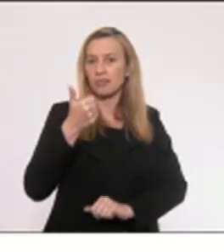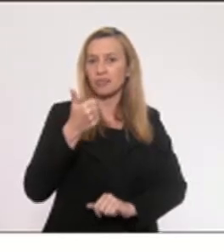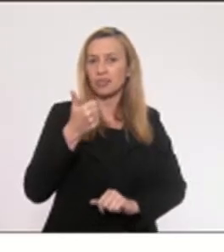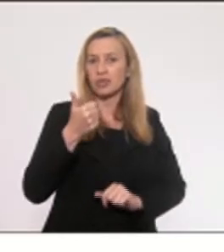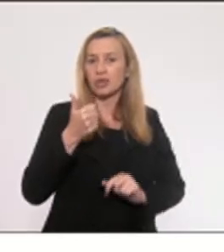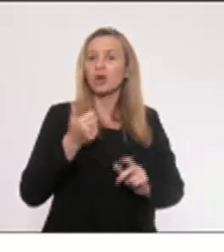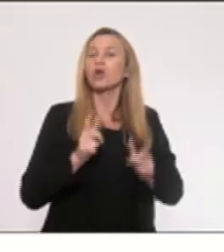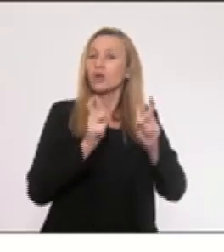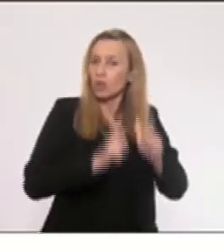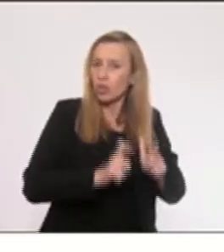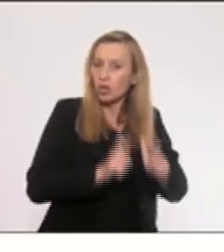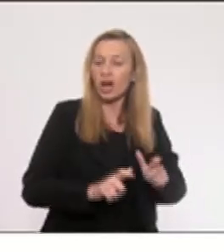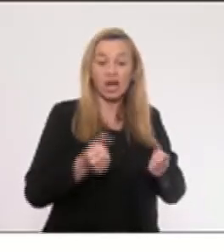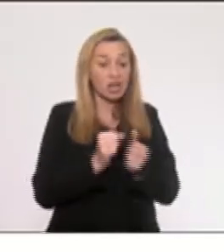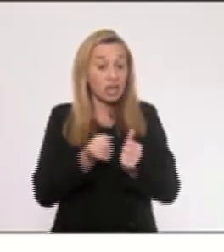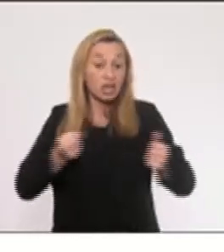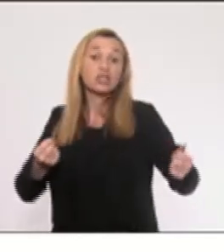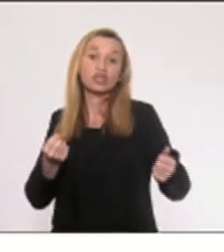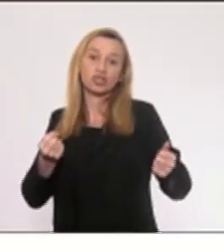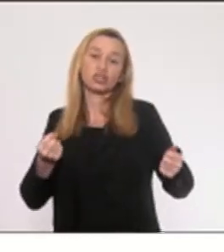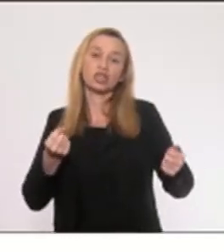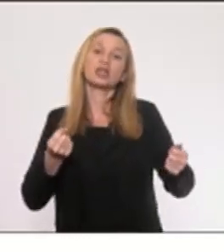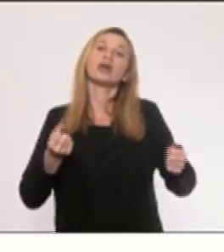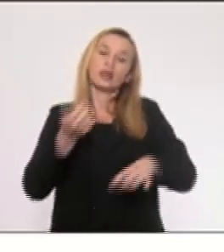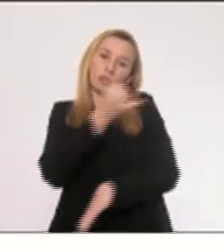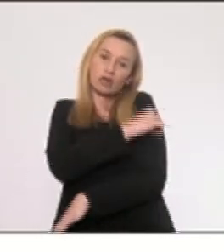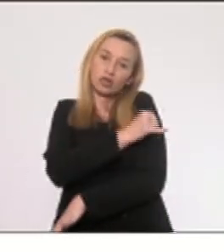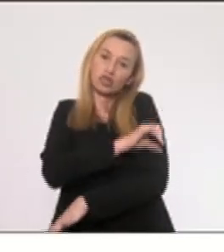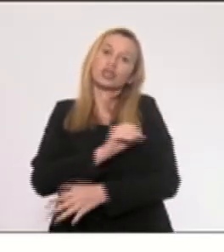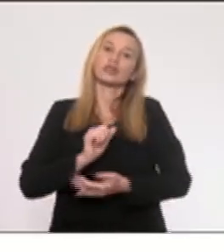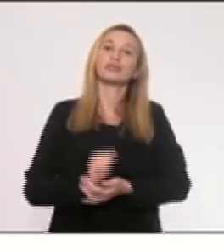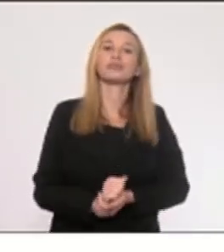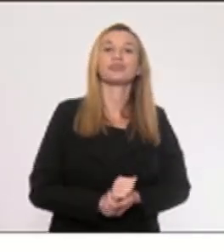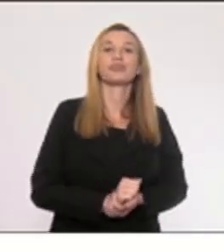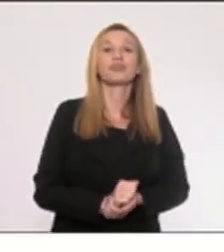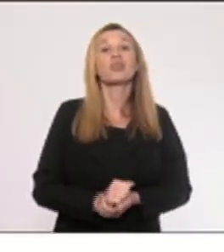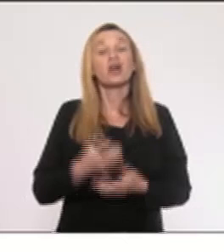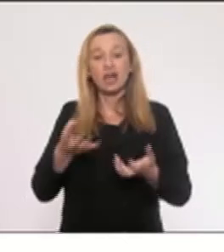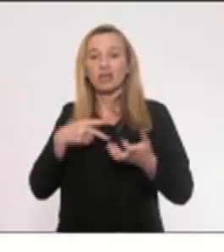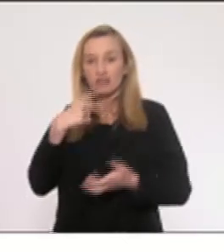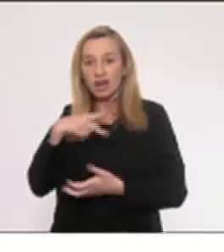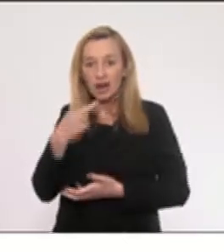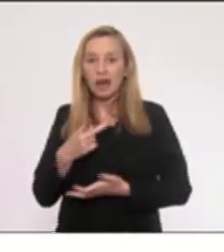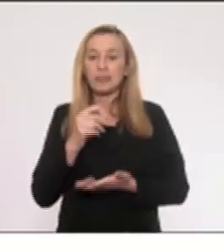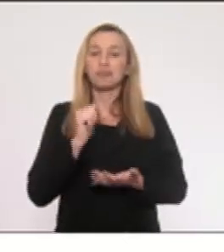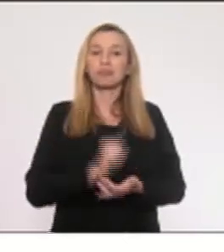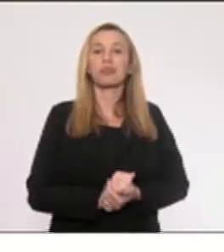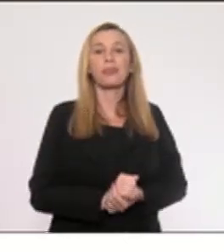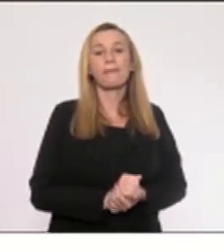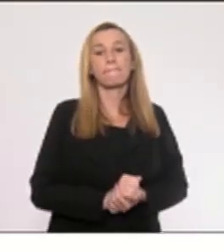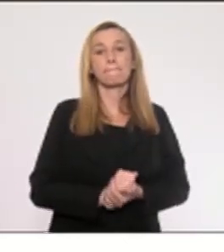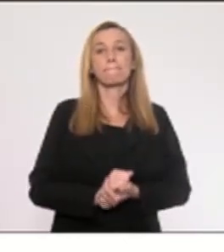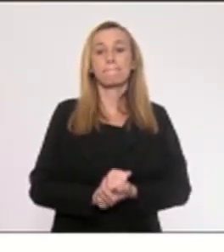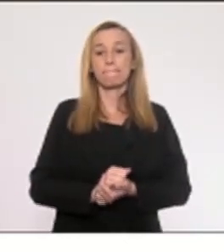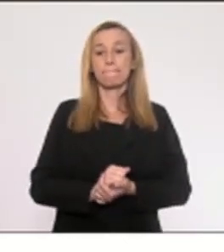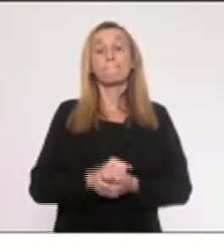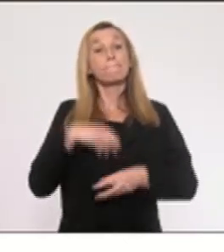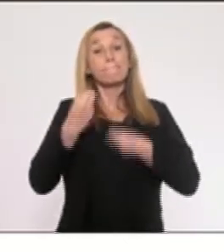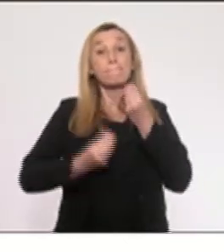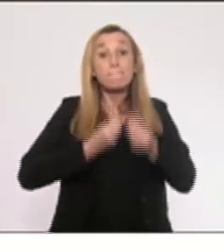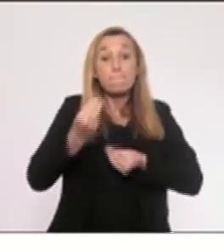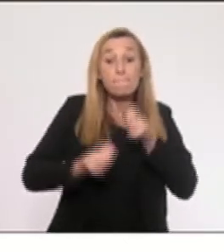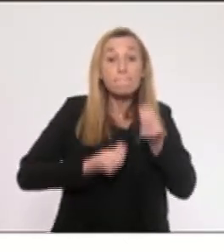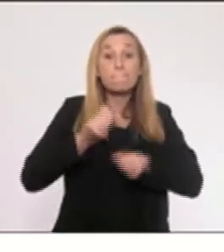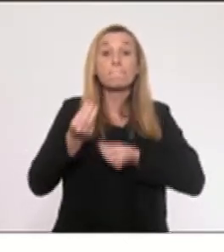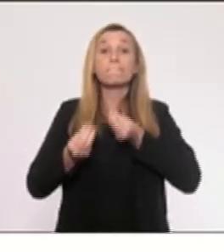instalações daquele grande espaço para o Rio de Janeiro. Quero dizer com isso que, embora divergimos de como será